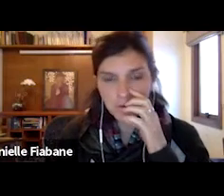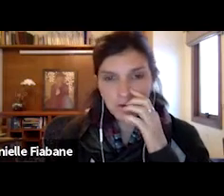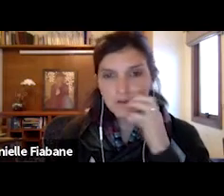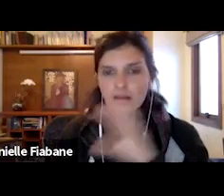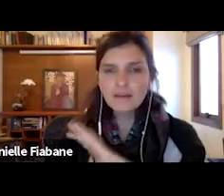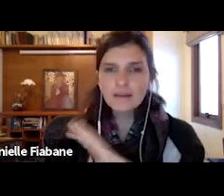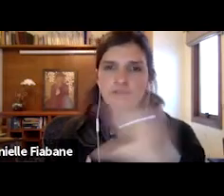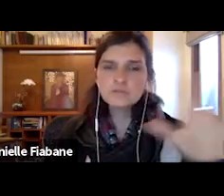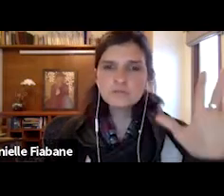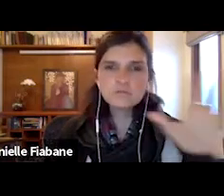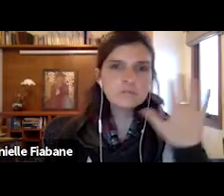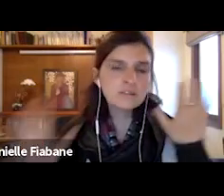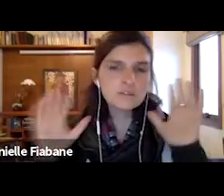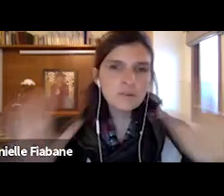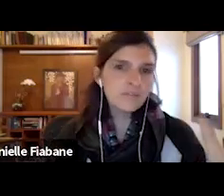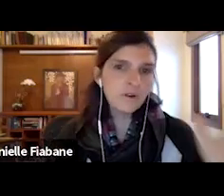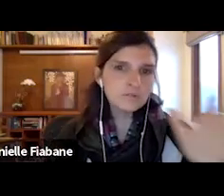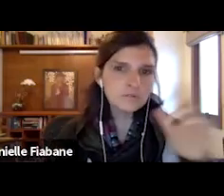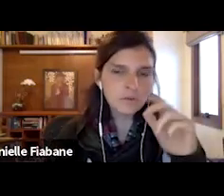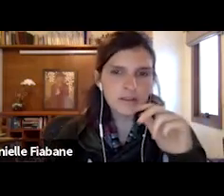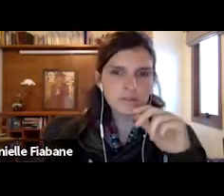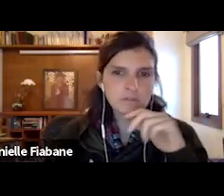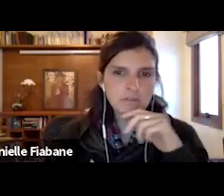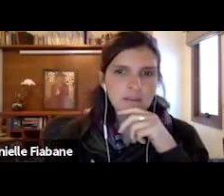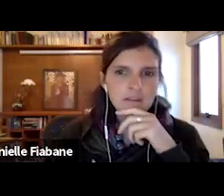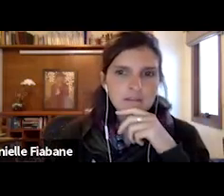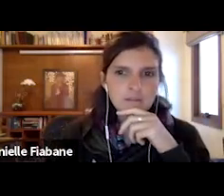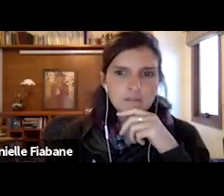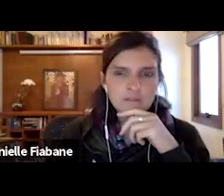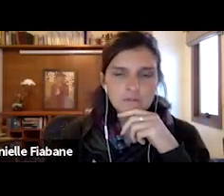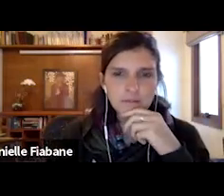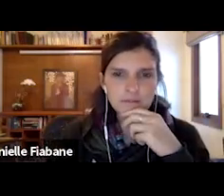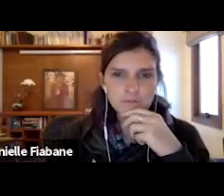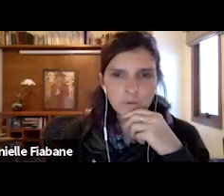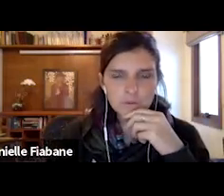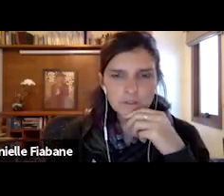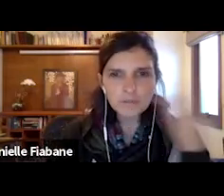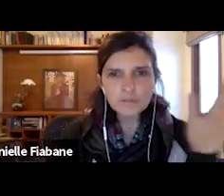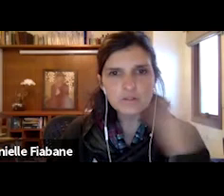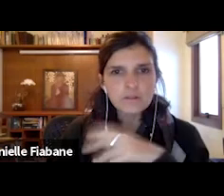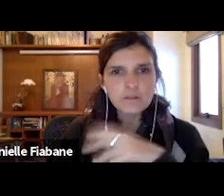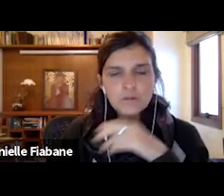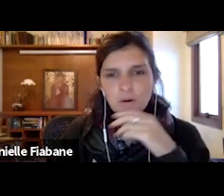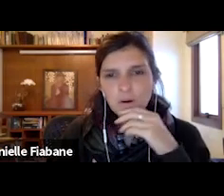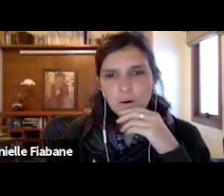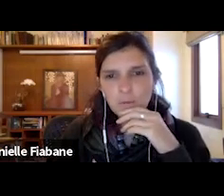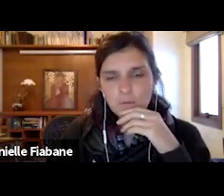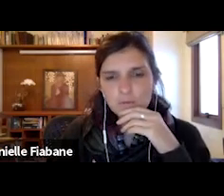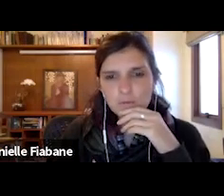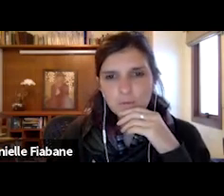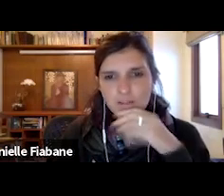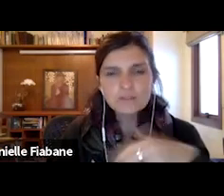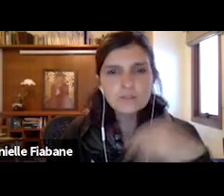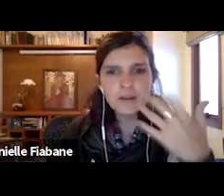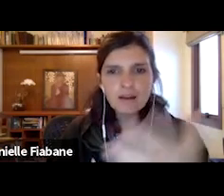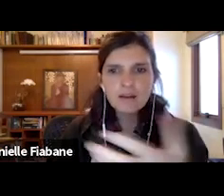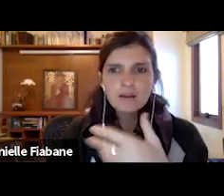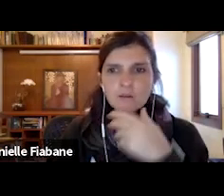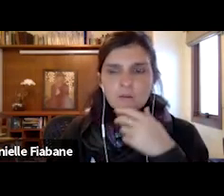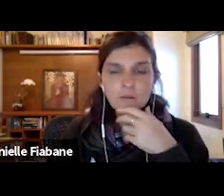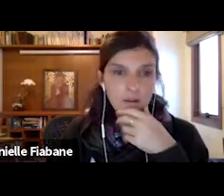pouco, tira uma foto de como é que a gente está em relação à doação no Brasil hoje, até para a gente ter um ponto de partida e